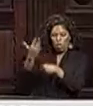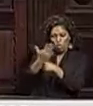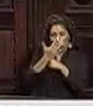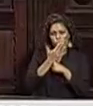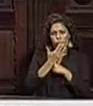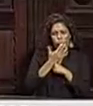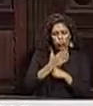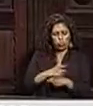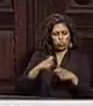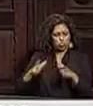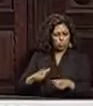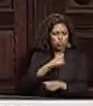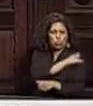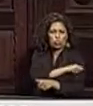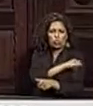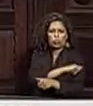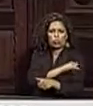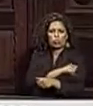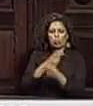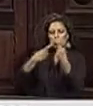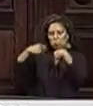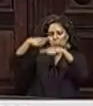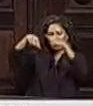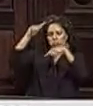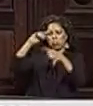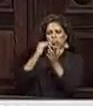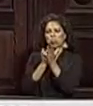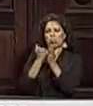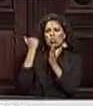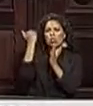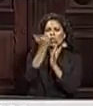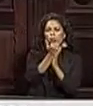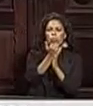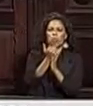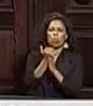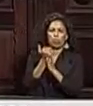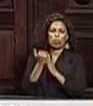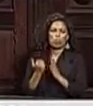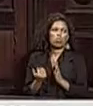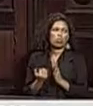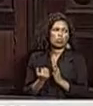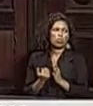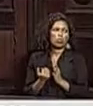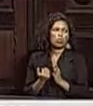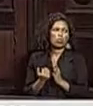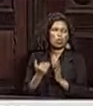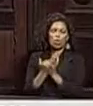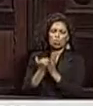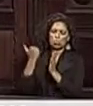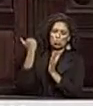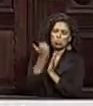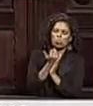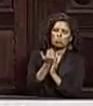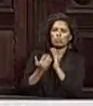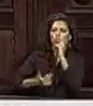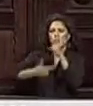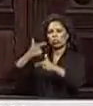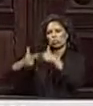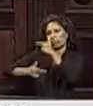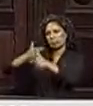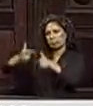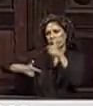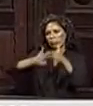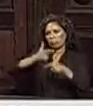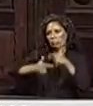isso, feito o esclarecimento inicial que me preocupou sobre o adjetivo que eu usei, Vossa Excelência já entendeu, né? Mas eu quero dizer que